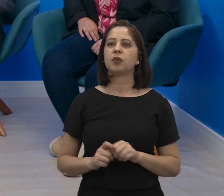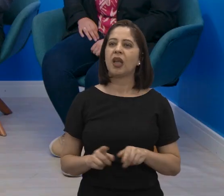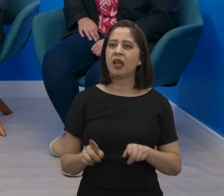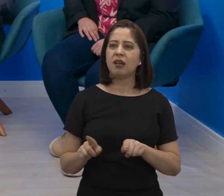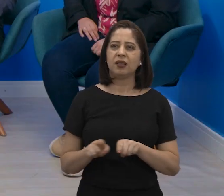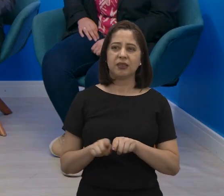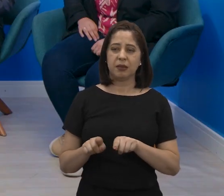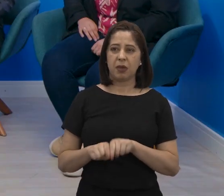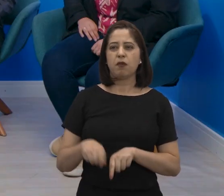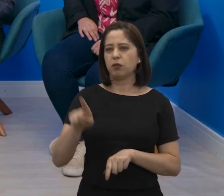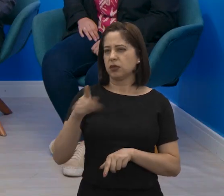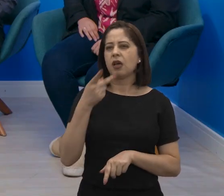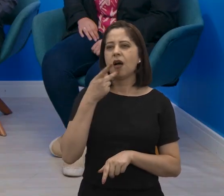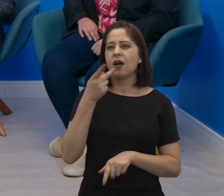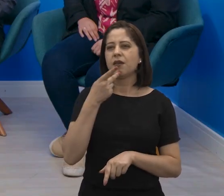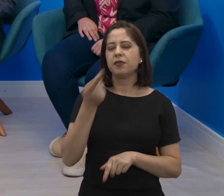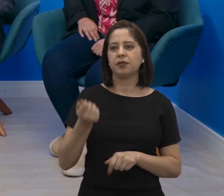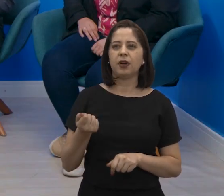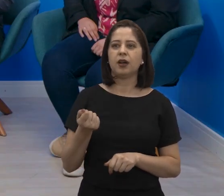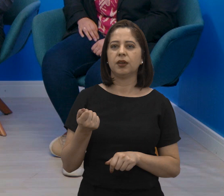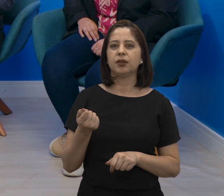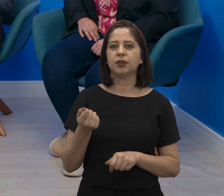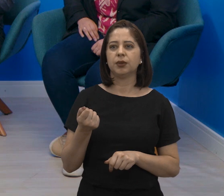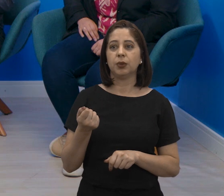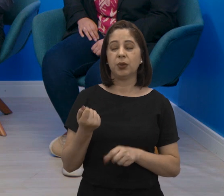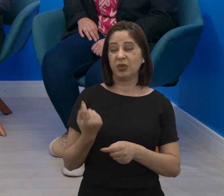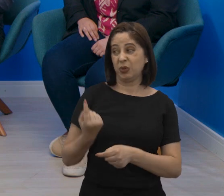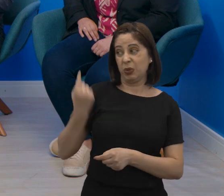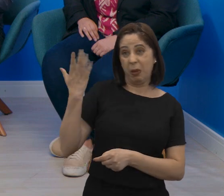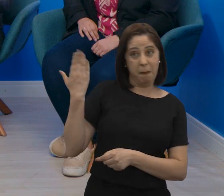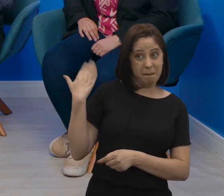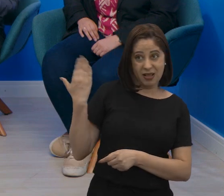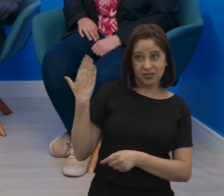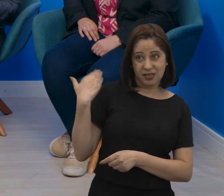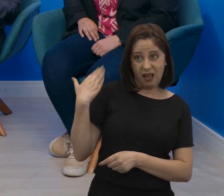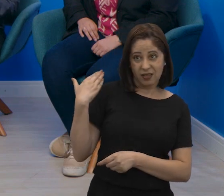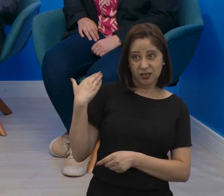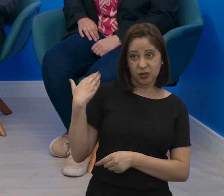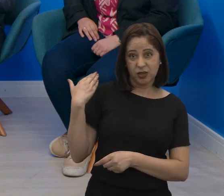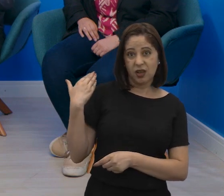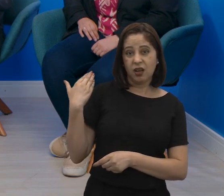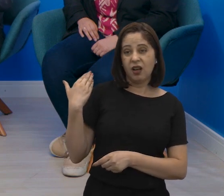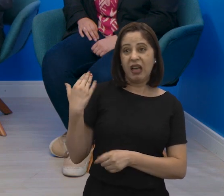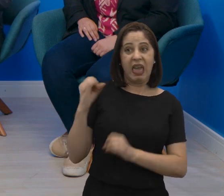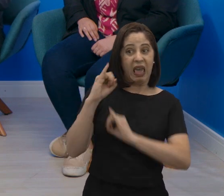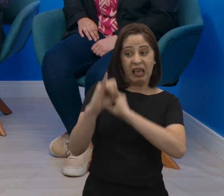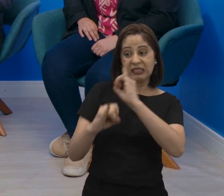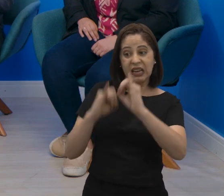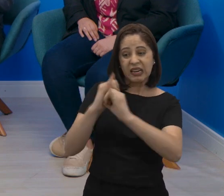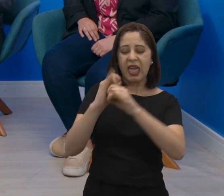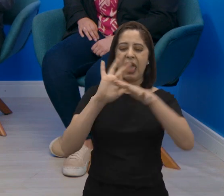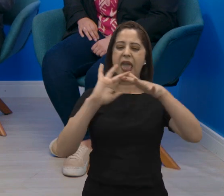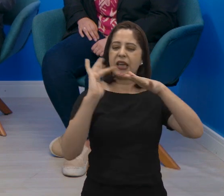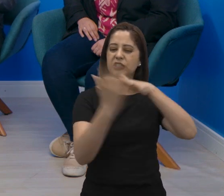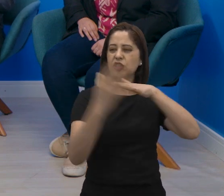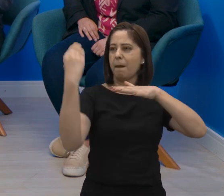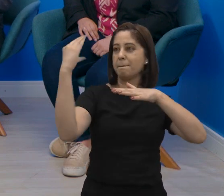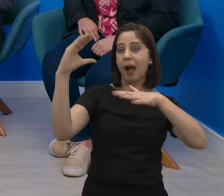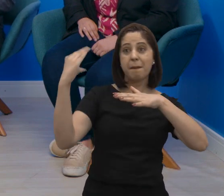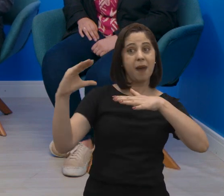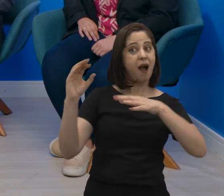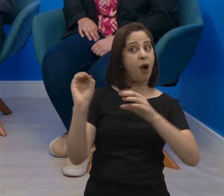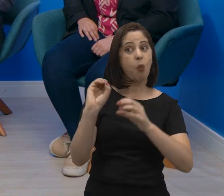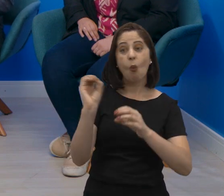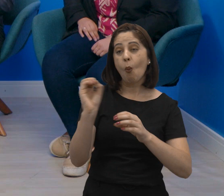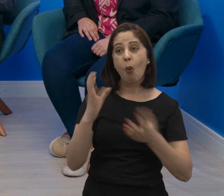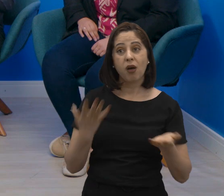dentro disso, né, você citou a questão de antigamente, não tinham outras ferramentas como as redes